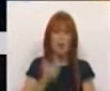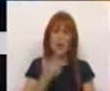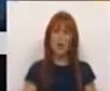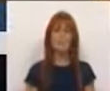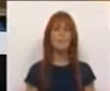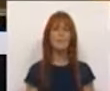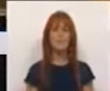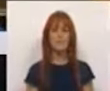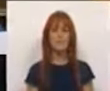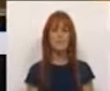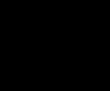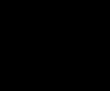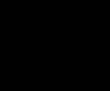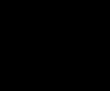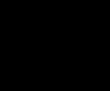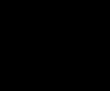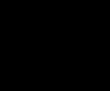obrigado.